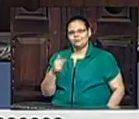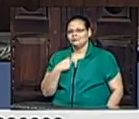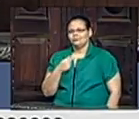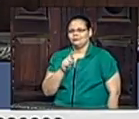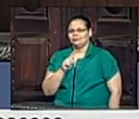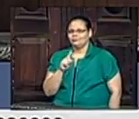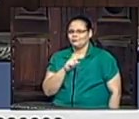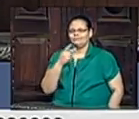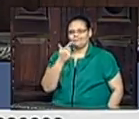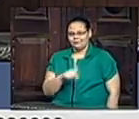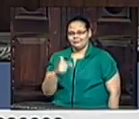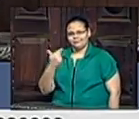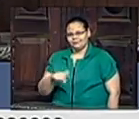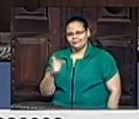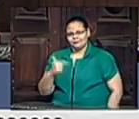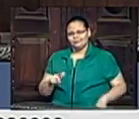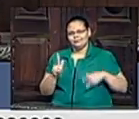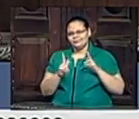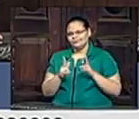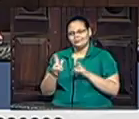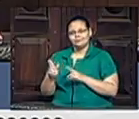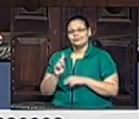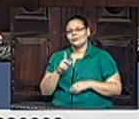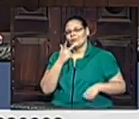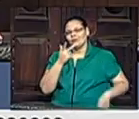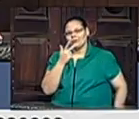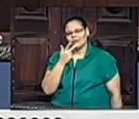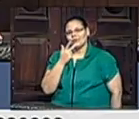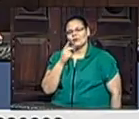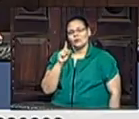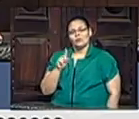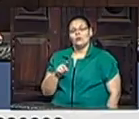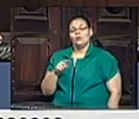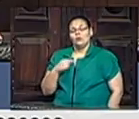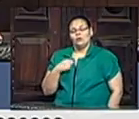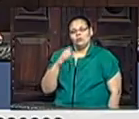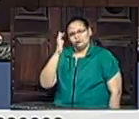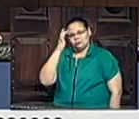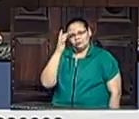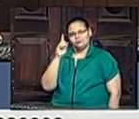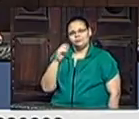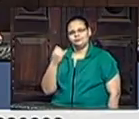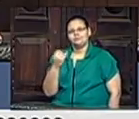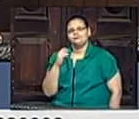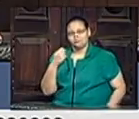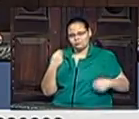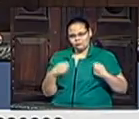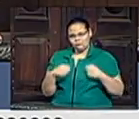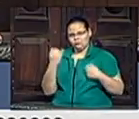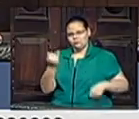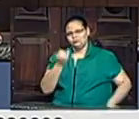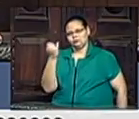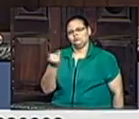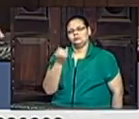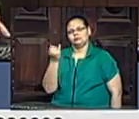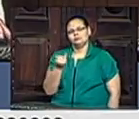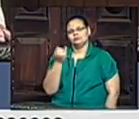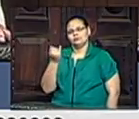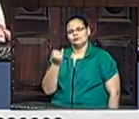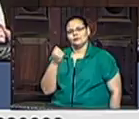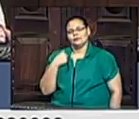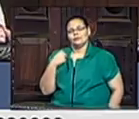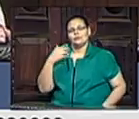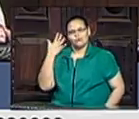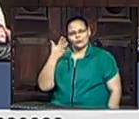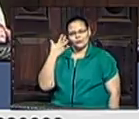vou ficar me repetindo, mas quero falar sobre alguns pontos que considero essenciais nessa discussão